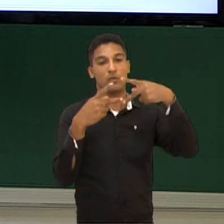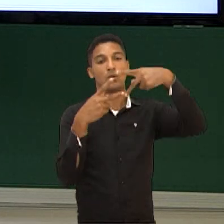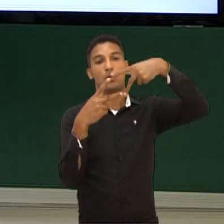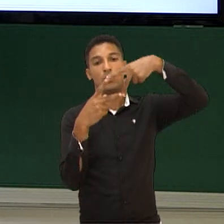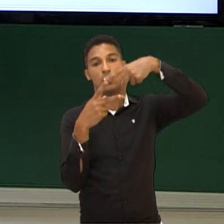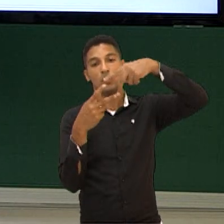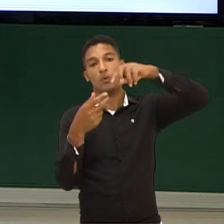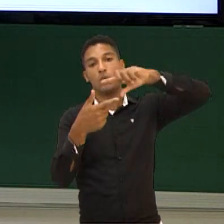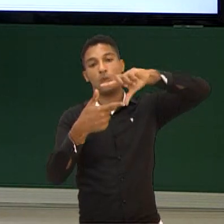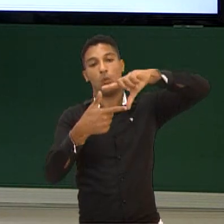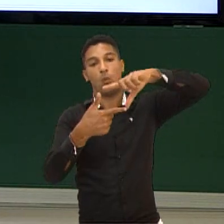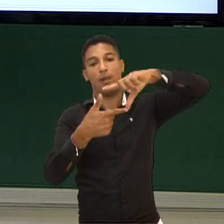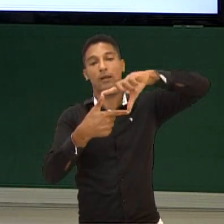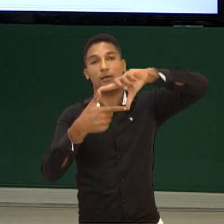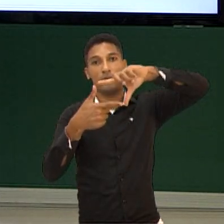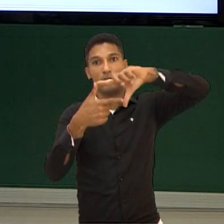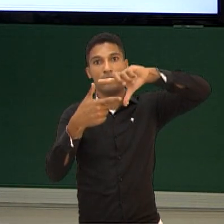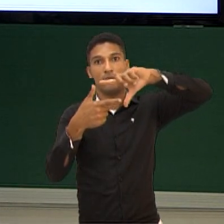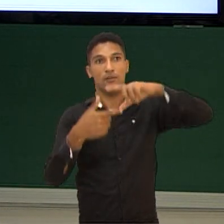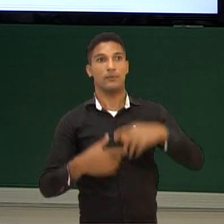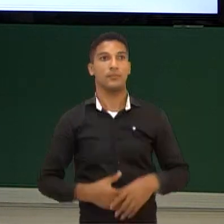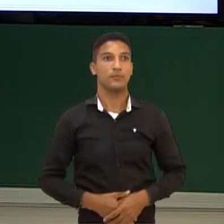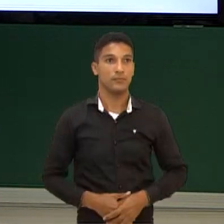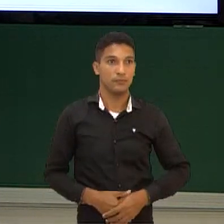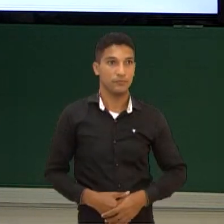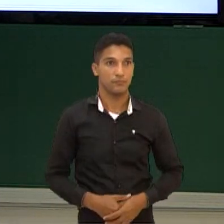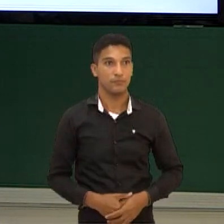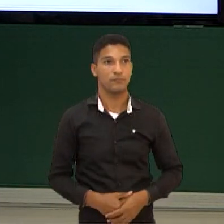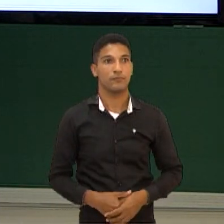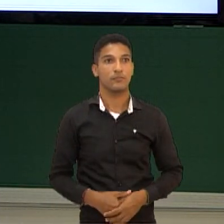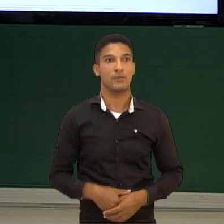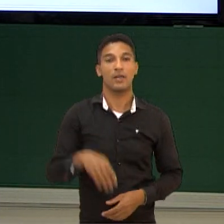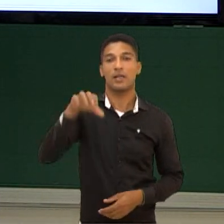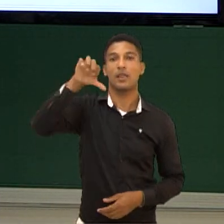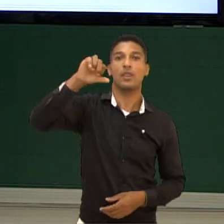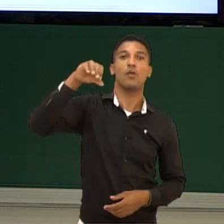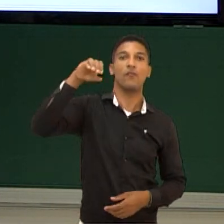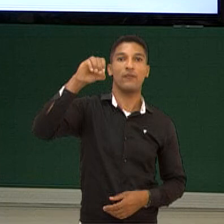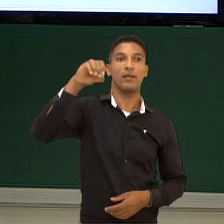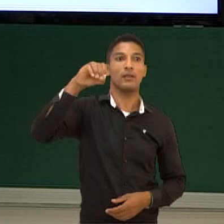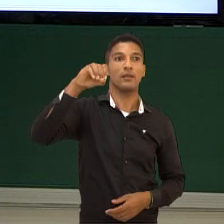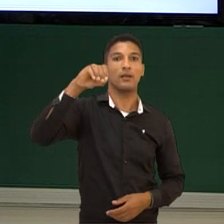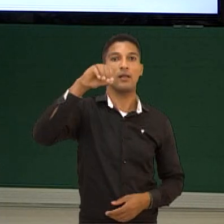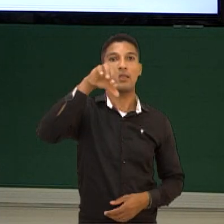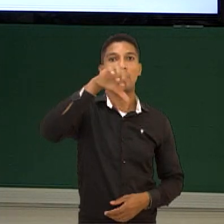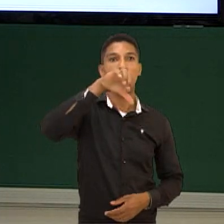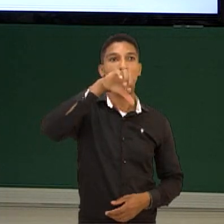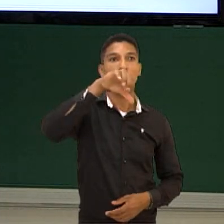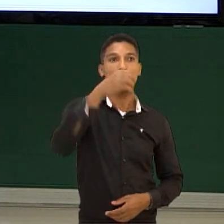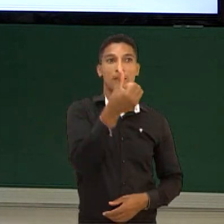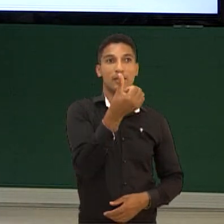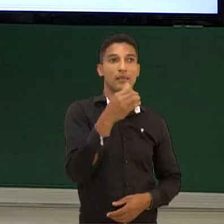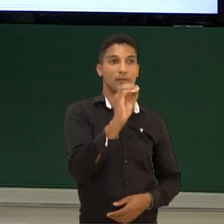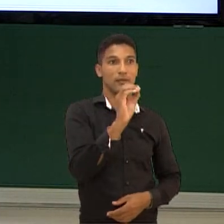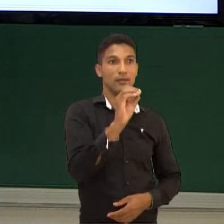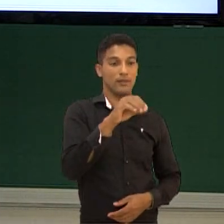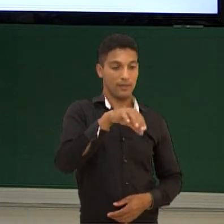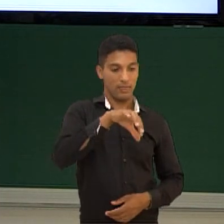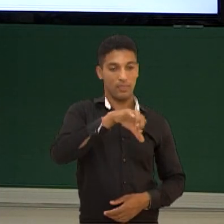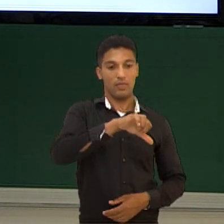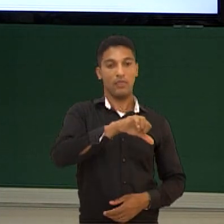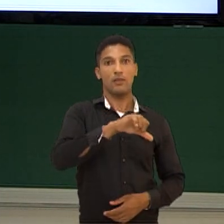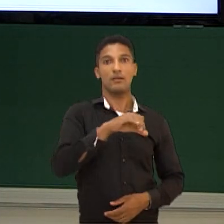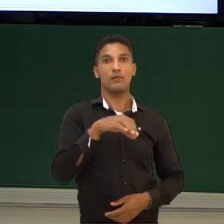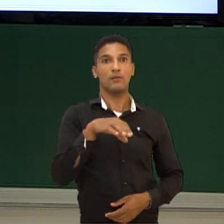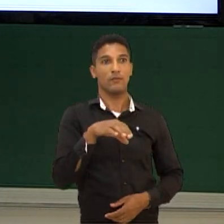ângulo de 360 graus? Porque, ó, 90, 60 e 90. Agora ficou fácil, né, da